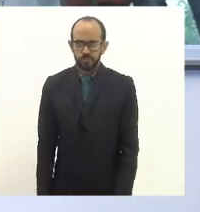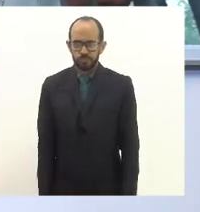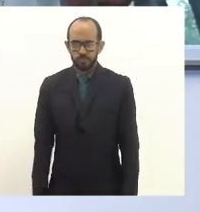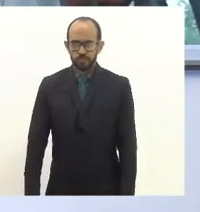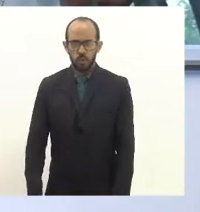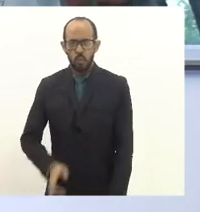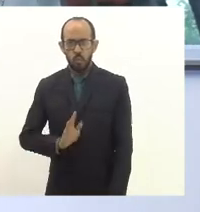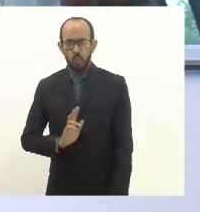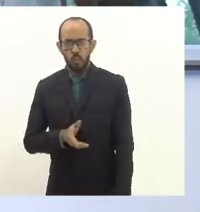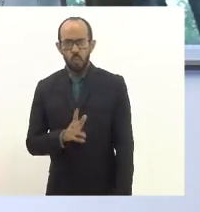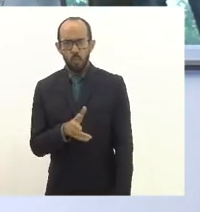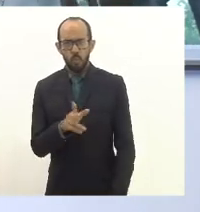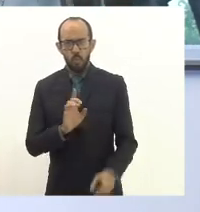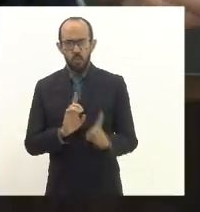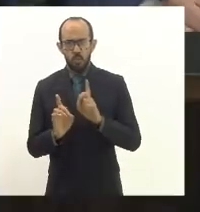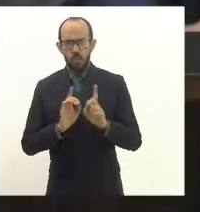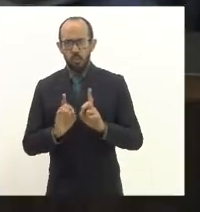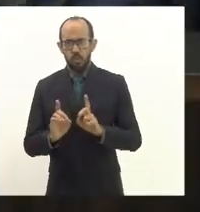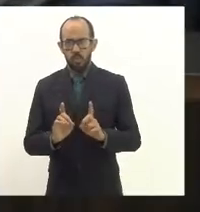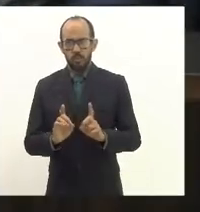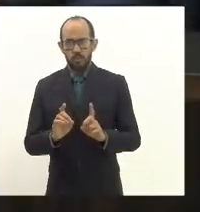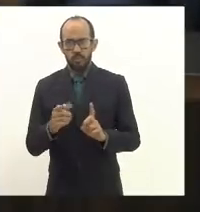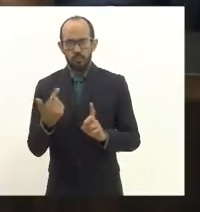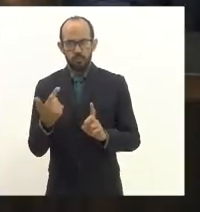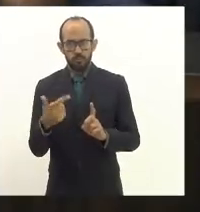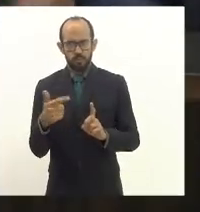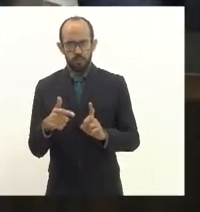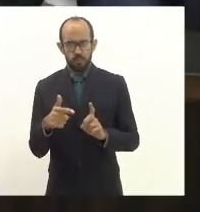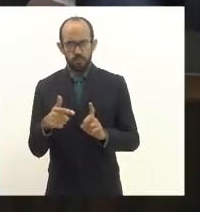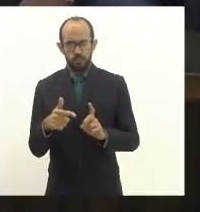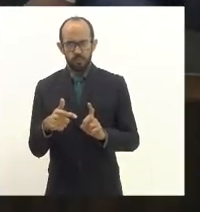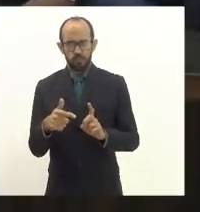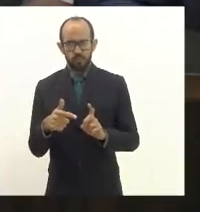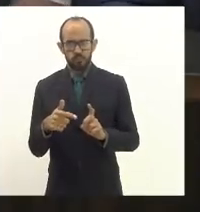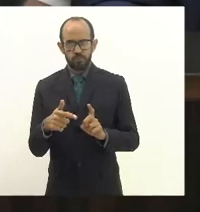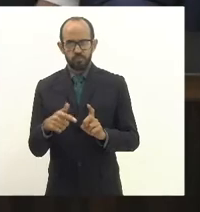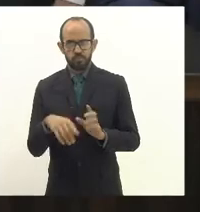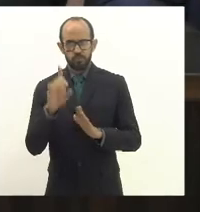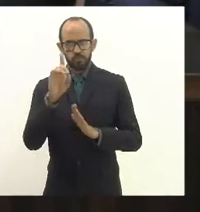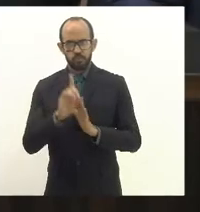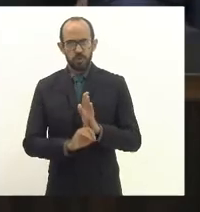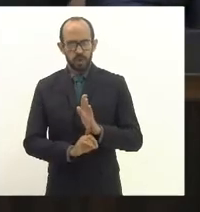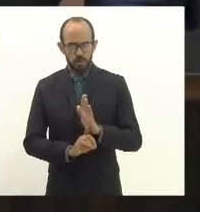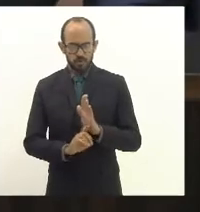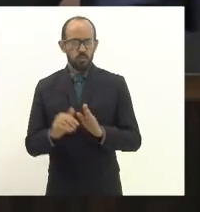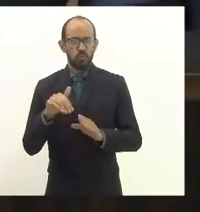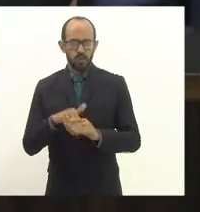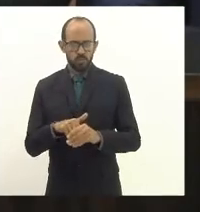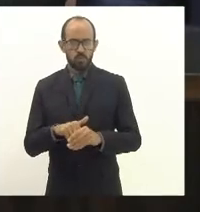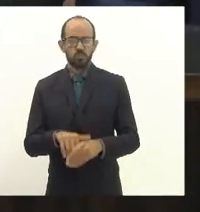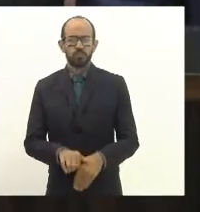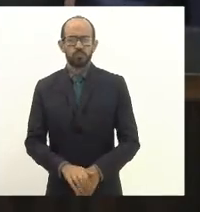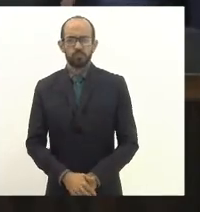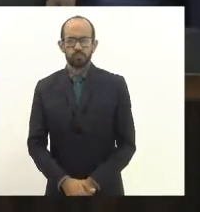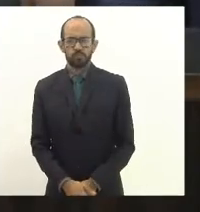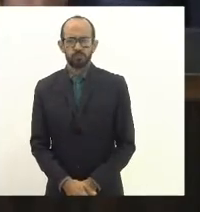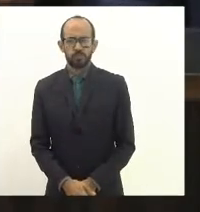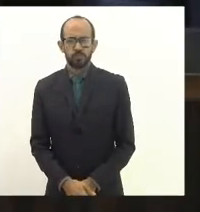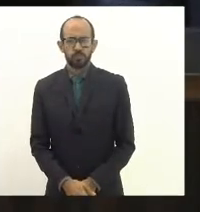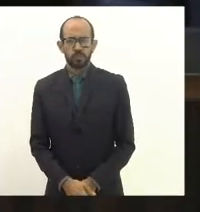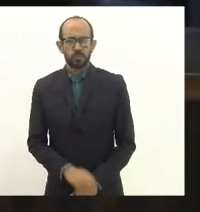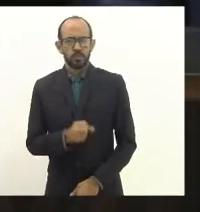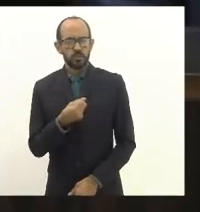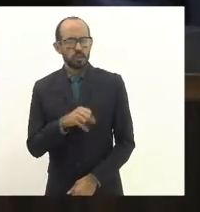Continua em discussão. Havendo quem... Declaração de voto, na verdade. Havendo quem queira